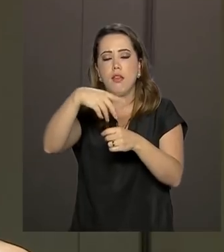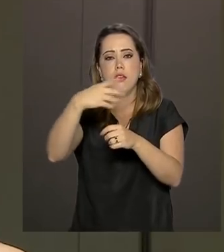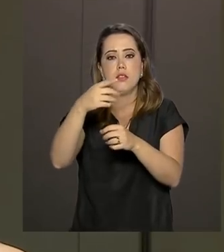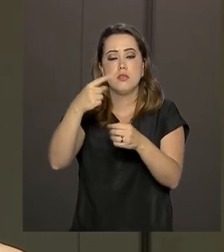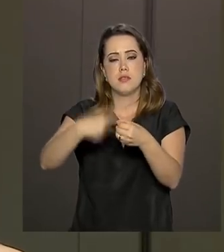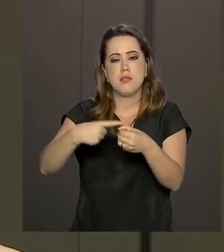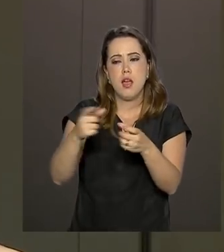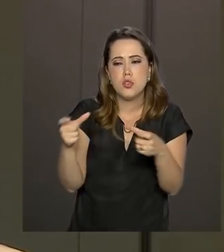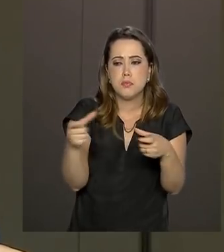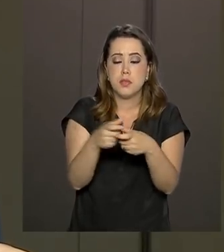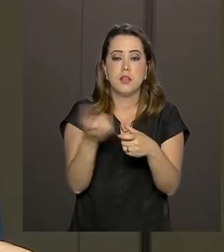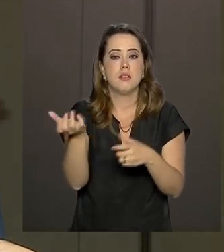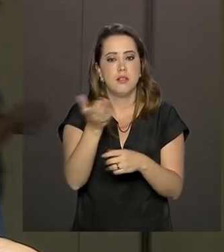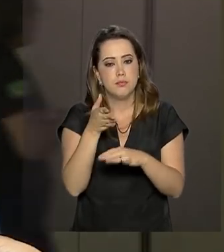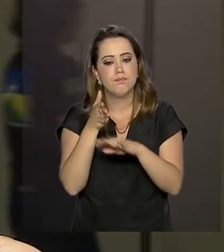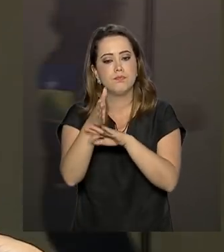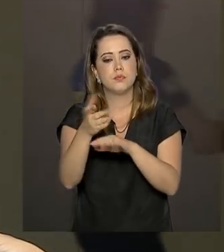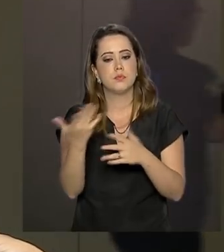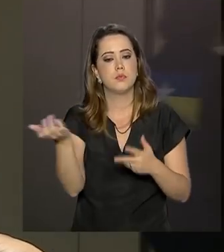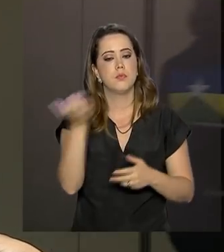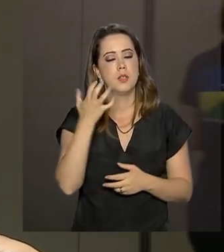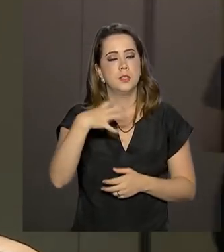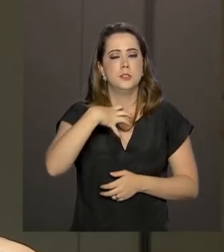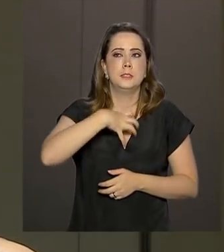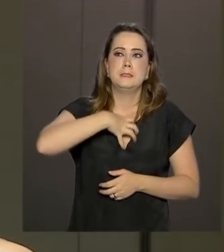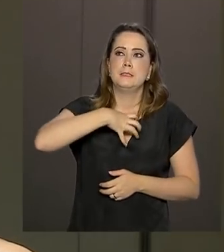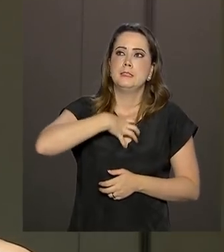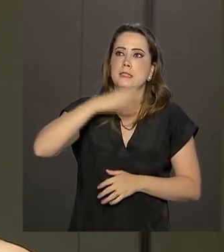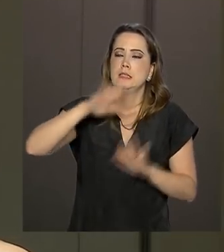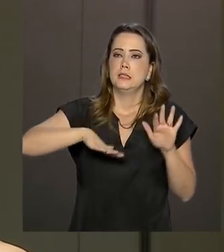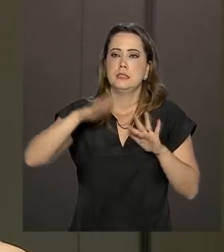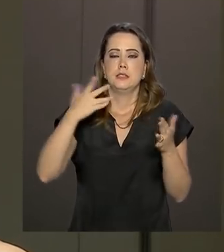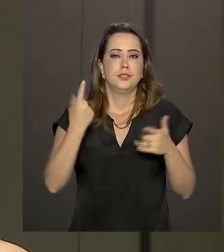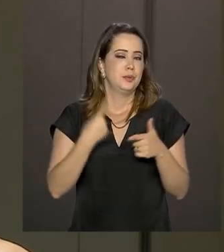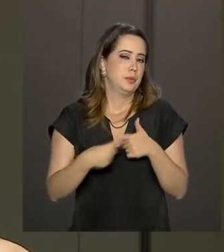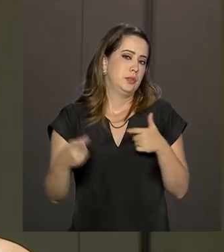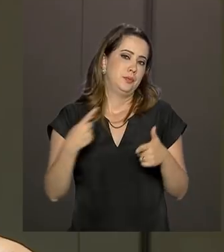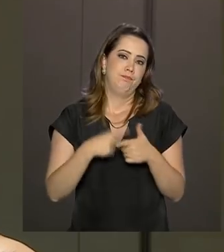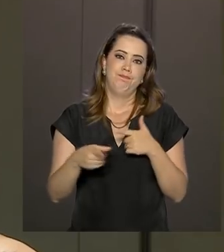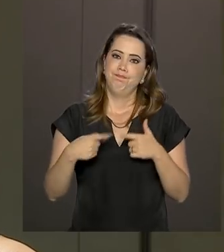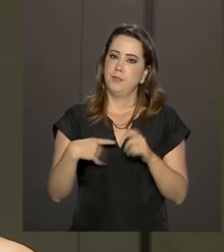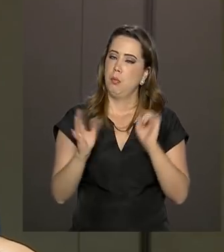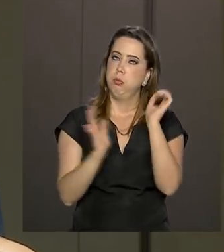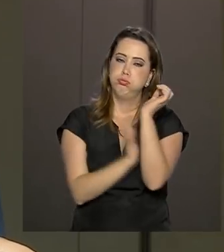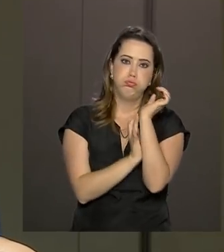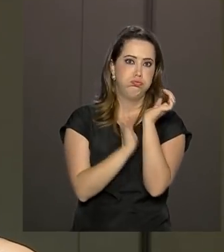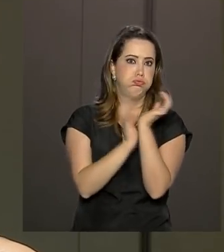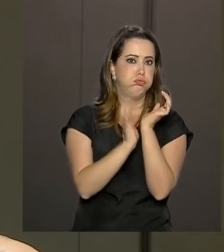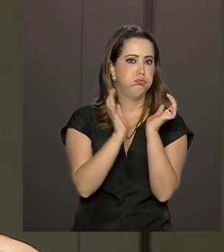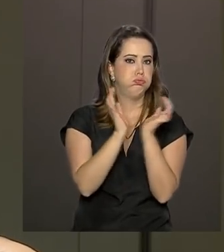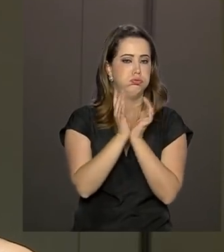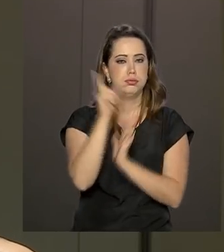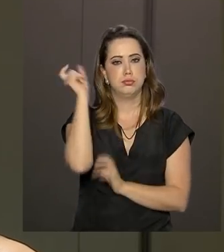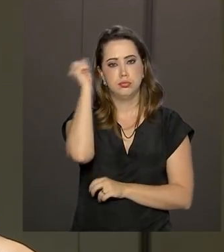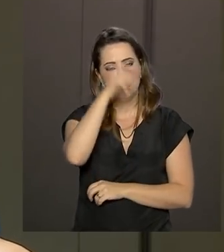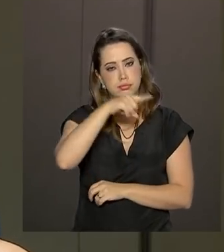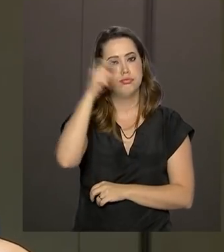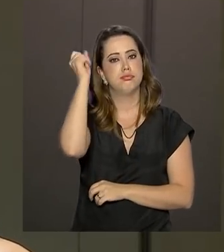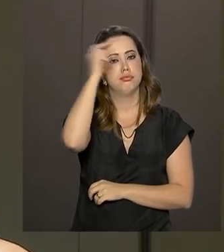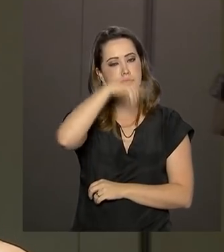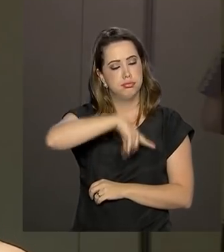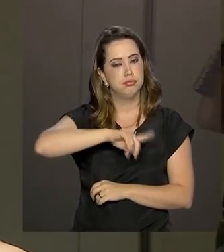querendo ter um lugar ao sol e que se sentem muito prejudicados com a burocracia, com as dificuldades